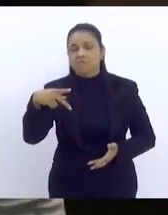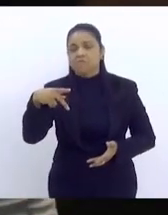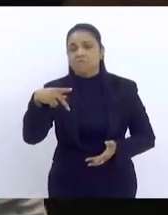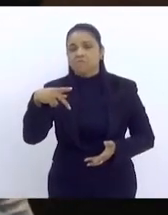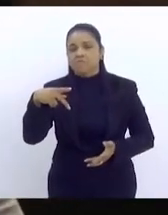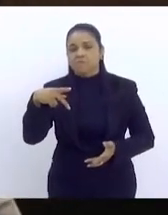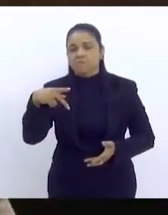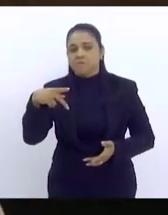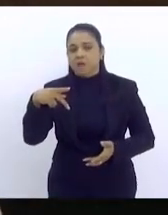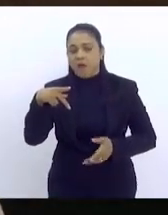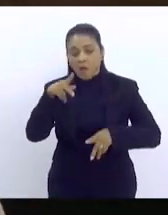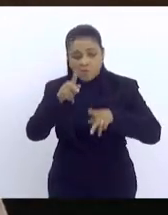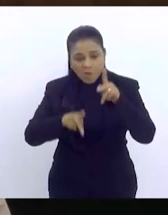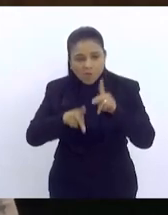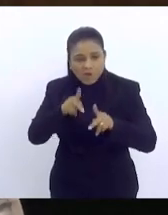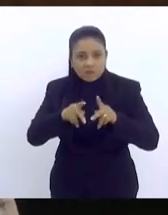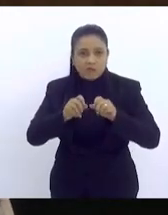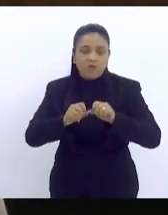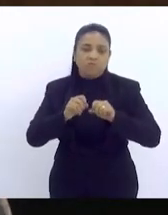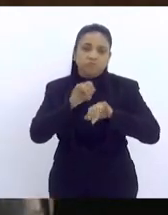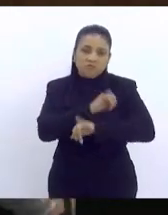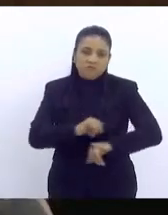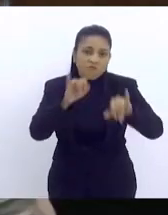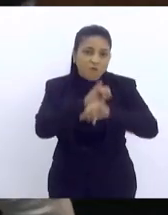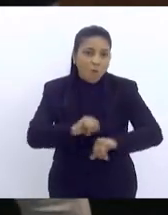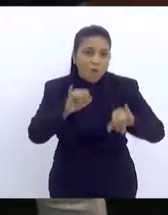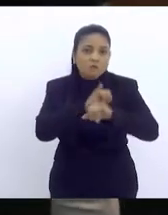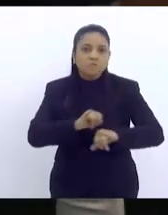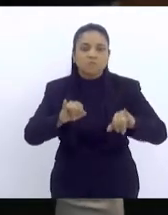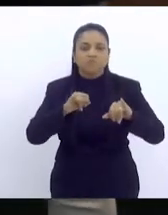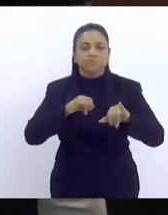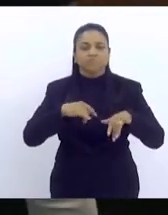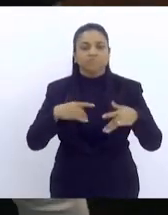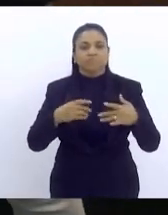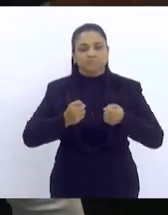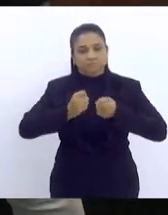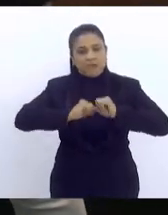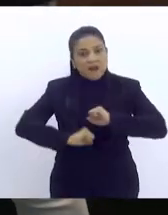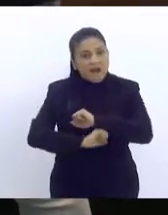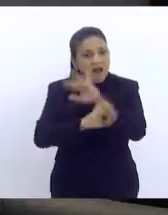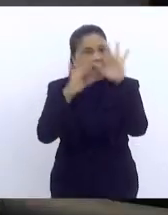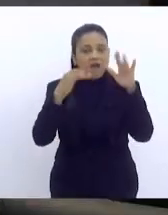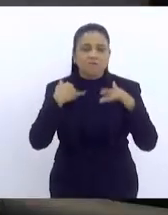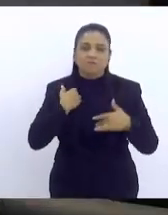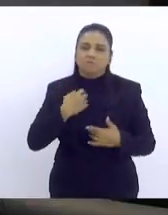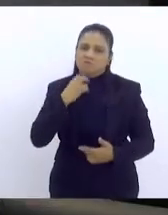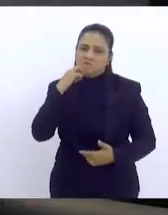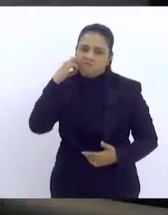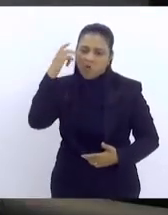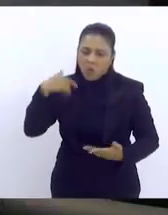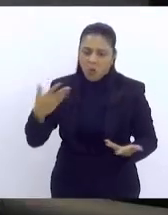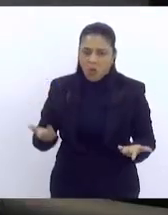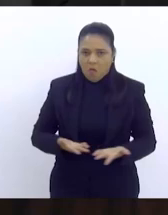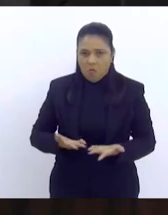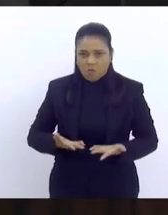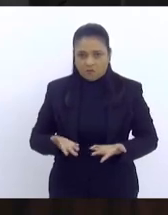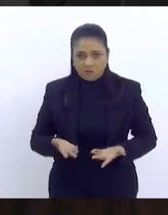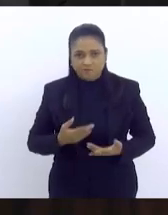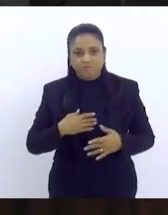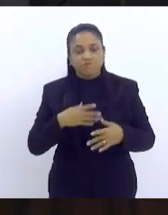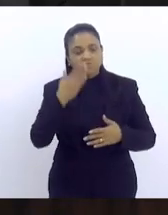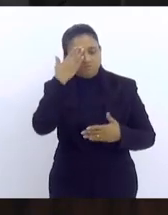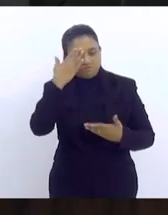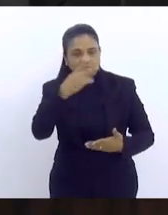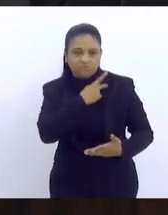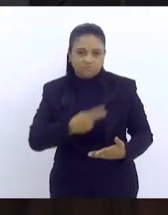população esses esclarecimentos que nos envergonha tanto Presidente tia Ju Muito obrigado pela comissão de